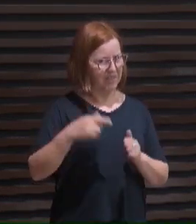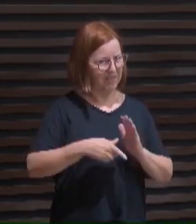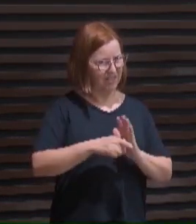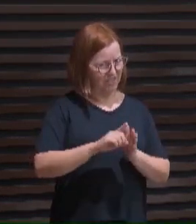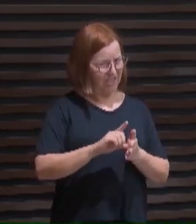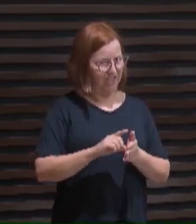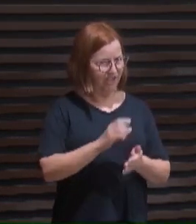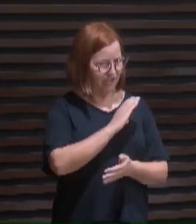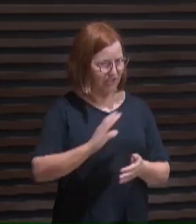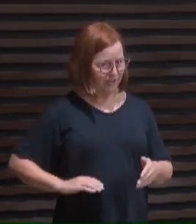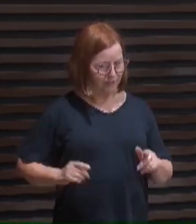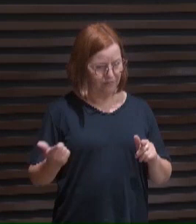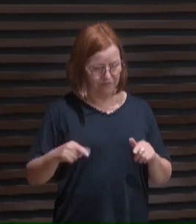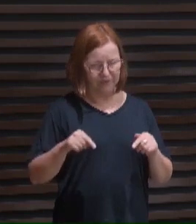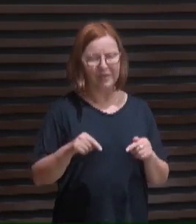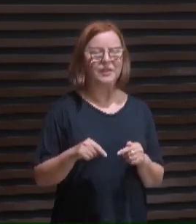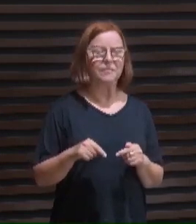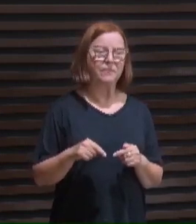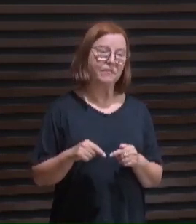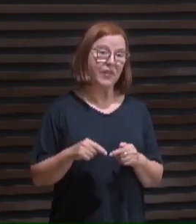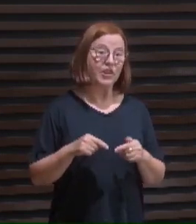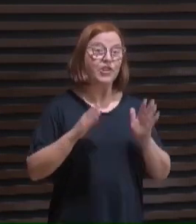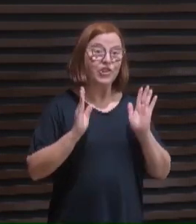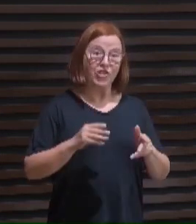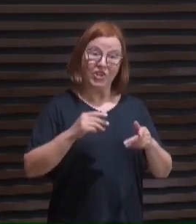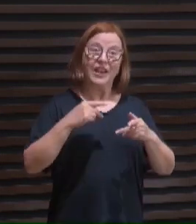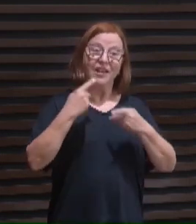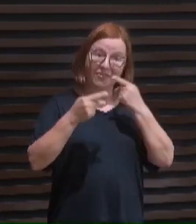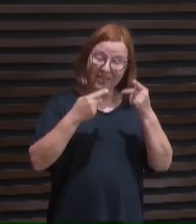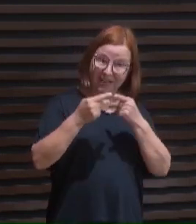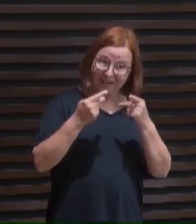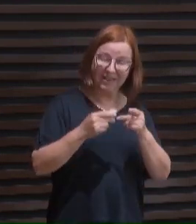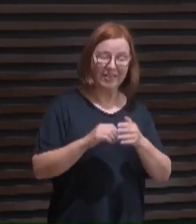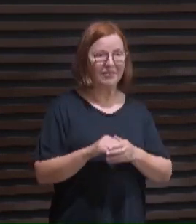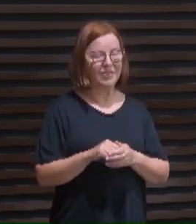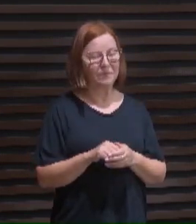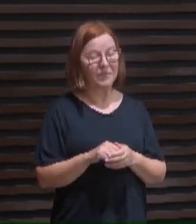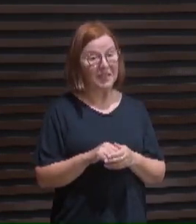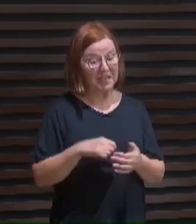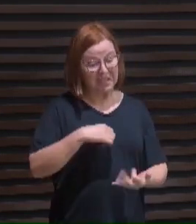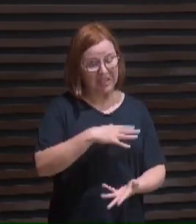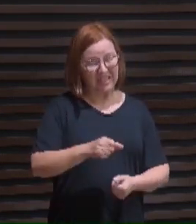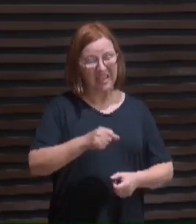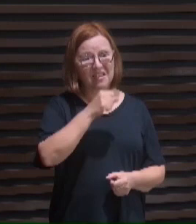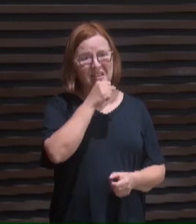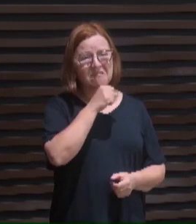estão dizendo, é como uma coisa de fumaça. Está sendo comida, e a terra envelhecerá como